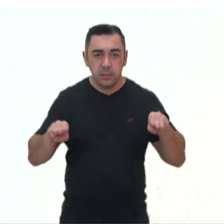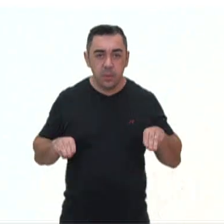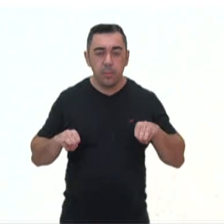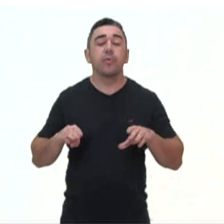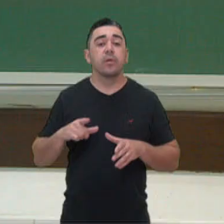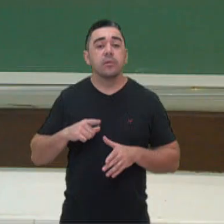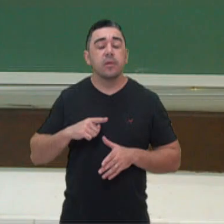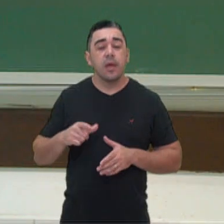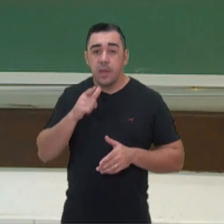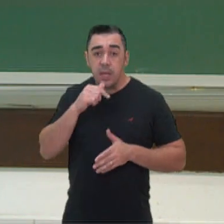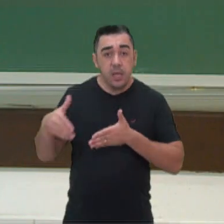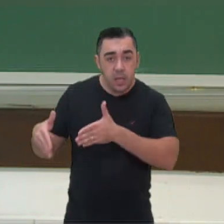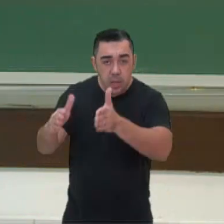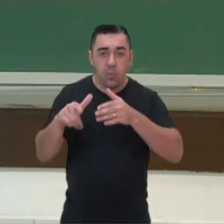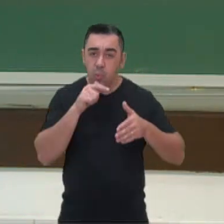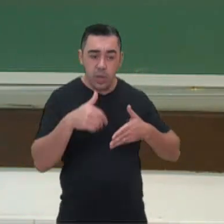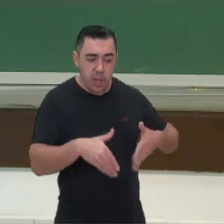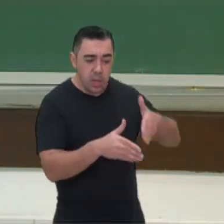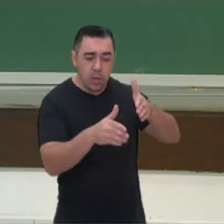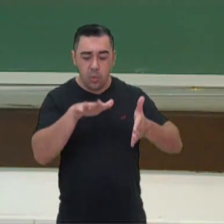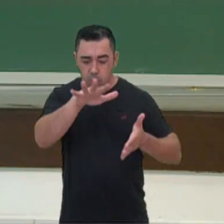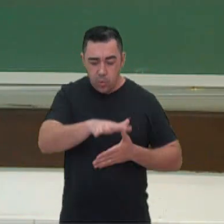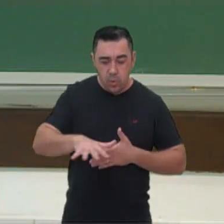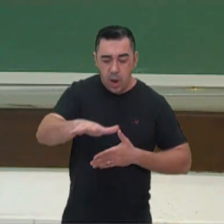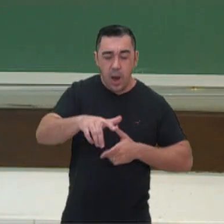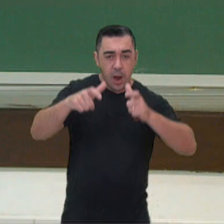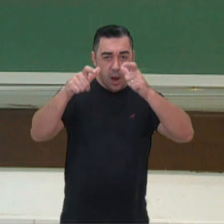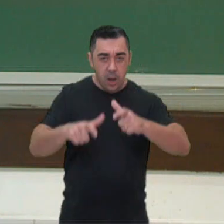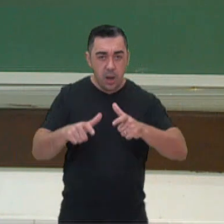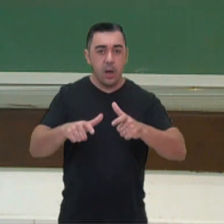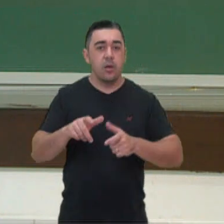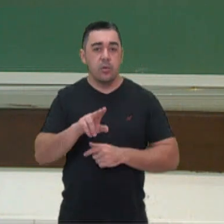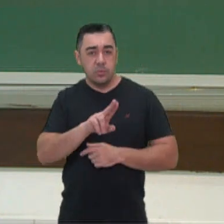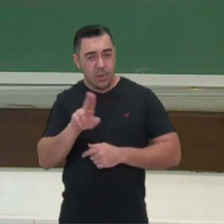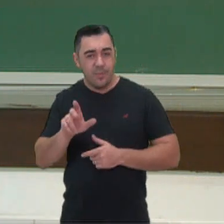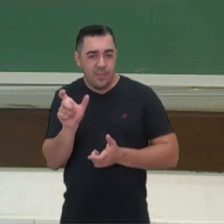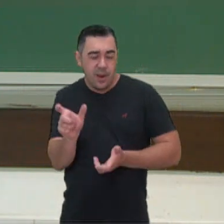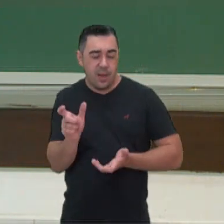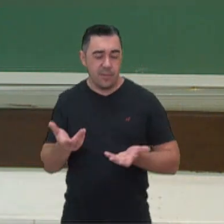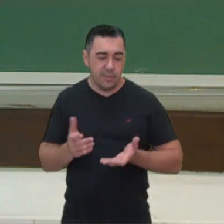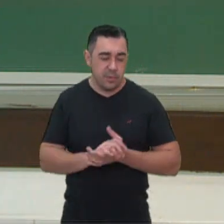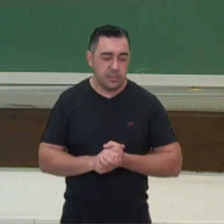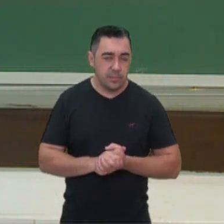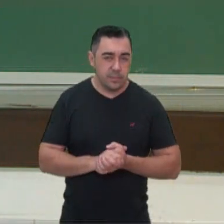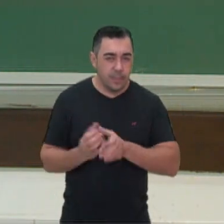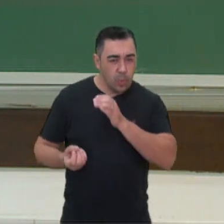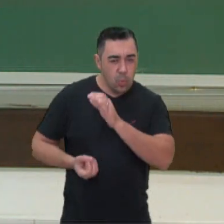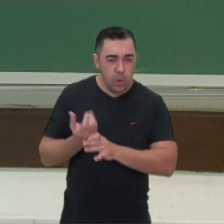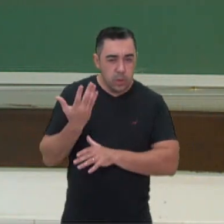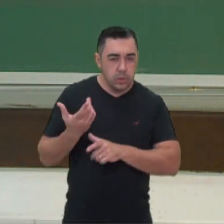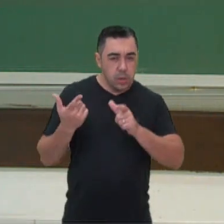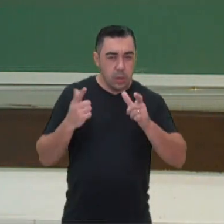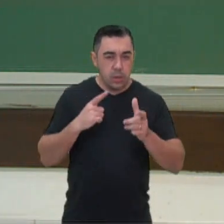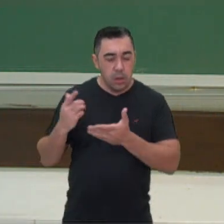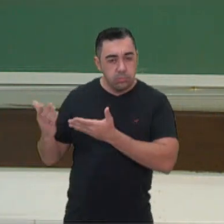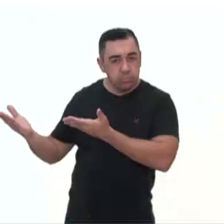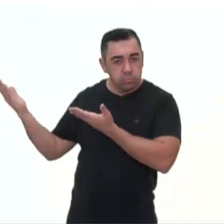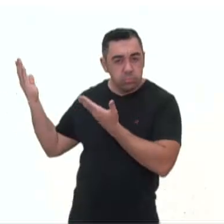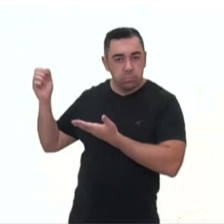Mesopotâmia entre rios, só para nós termos uma noção da origem dos termos. Combinado? Então está em